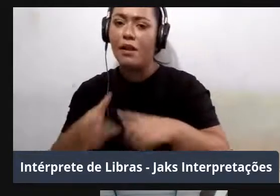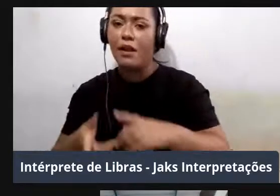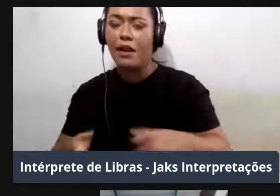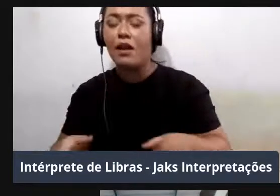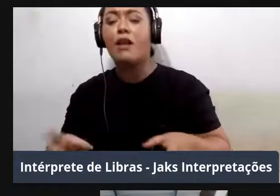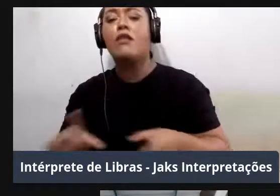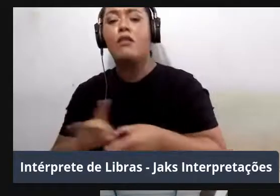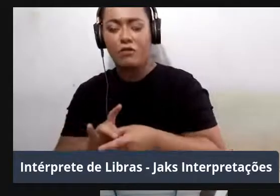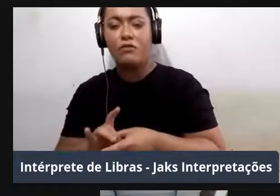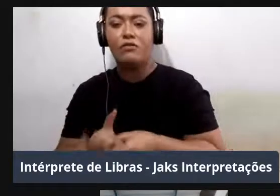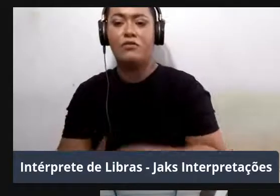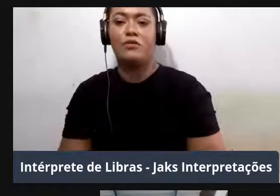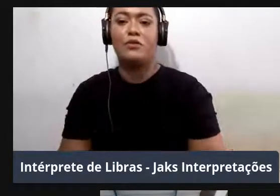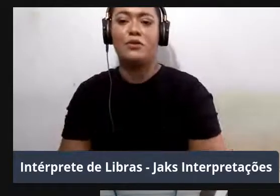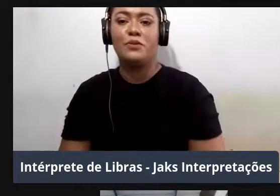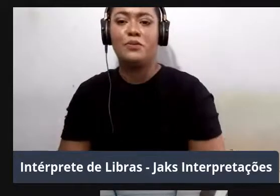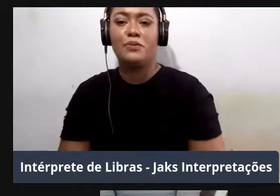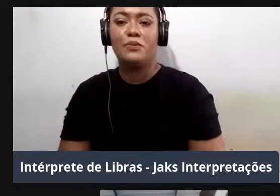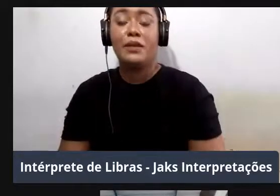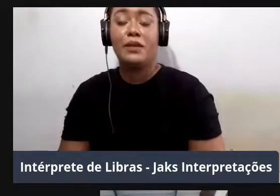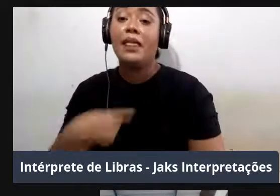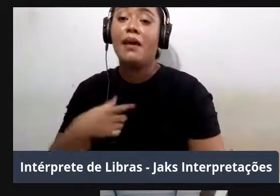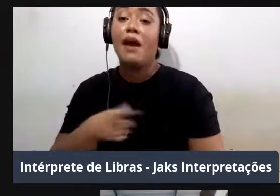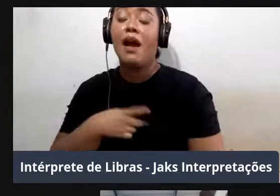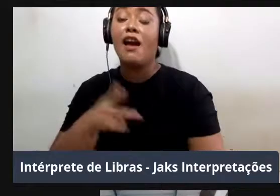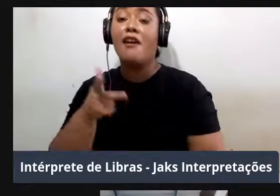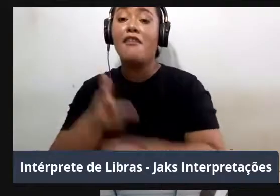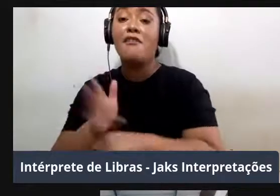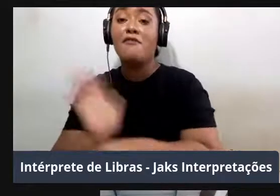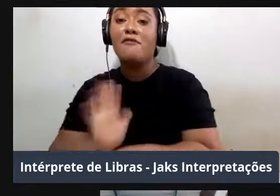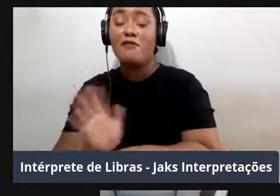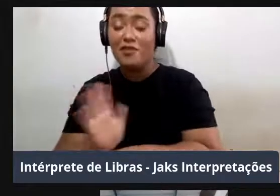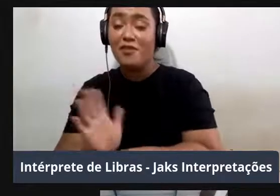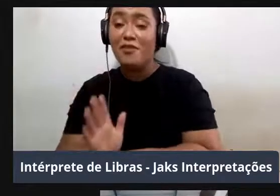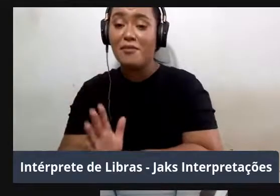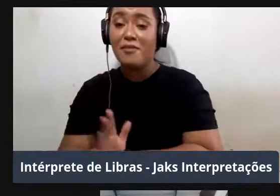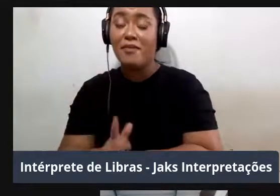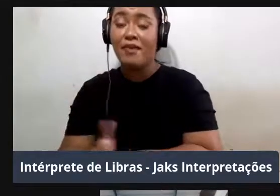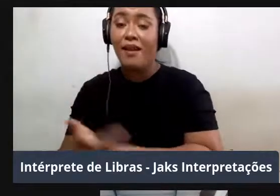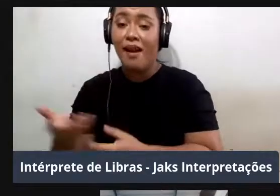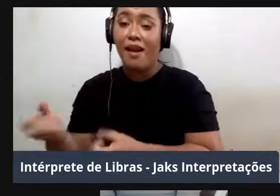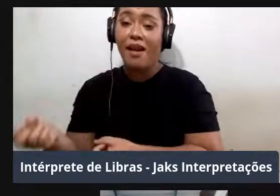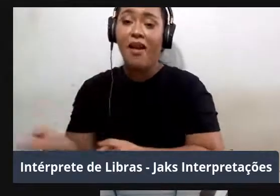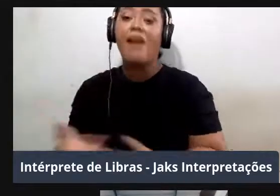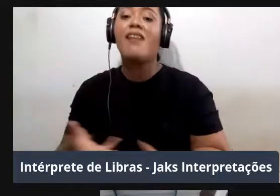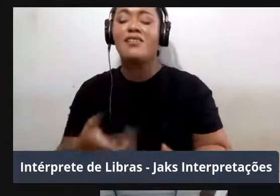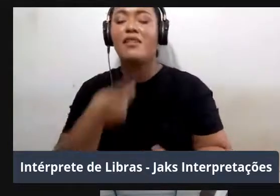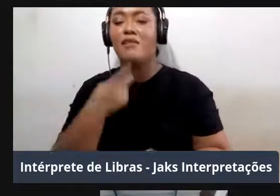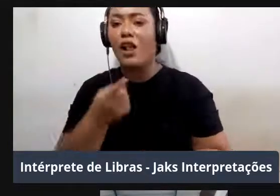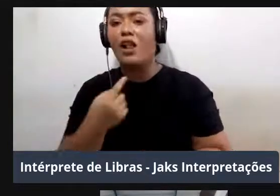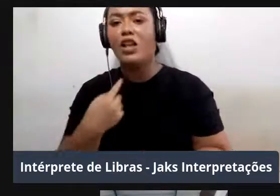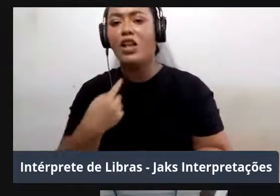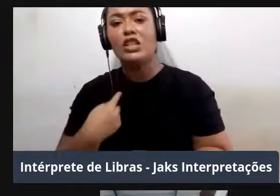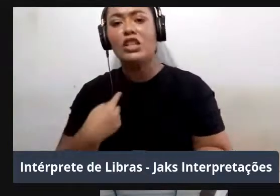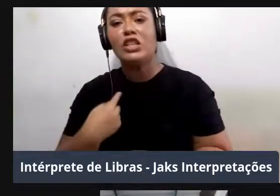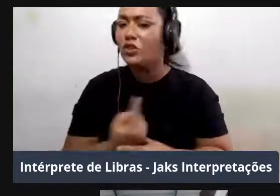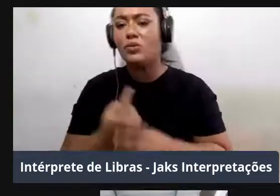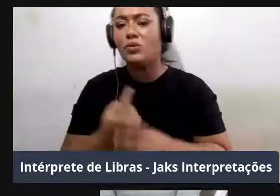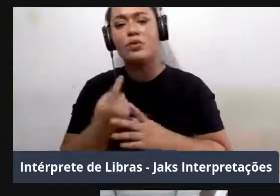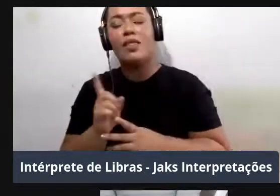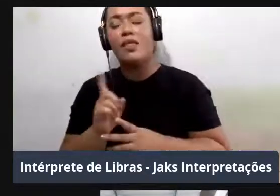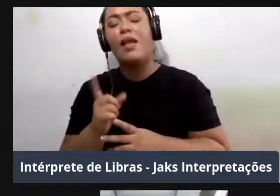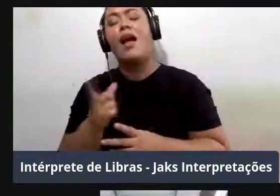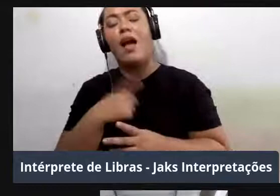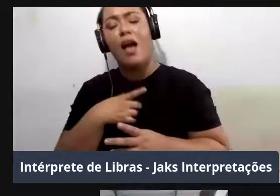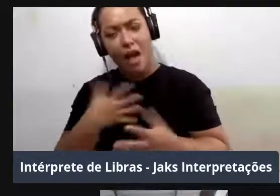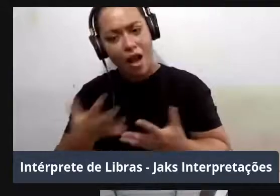aí recente, né, Dora? A gente não está isolada, não. Nós somos unidas. Né? Ela está falando isso no filme, né?